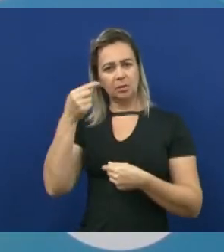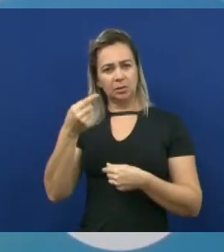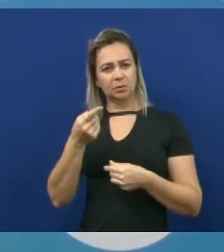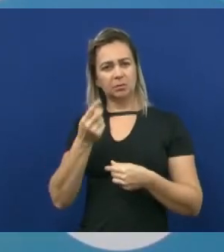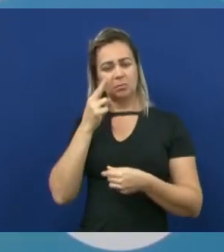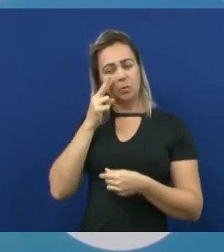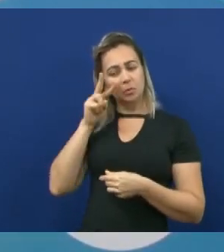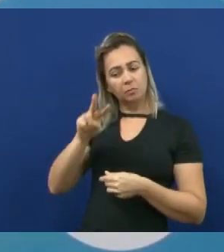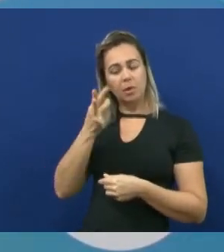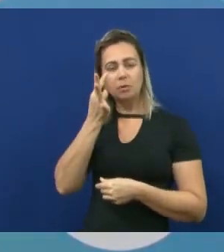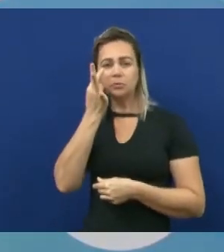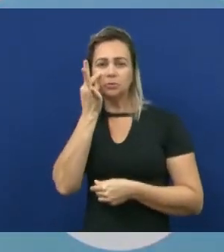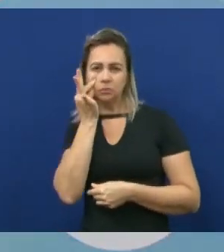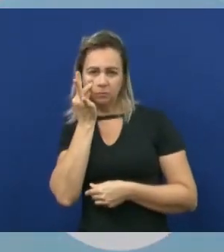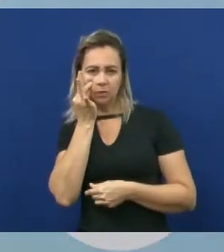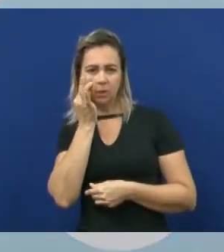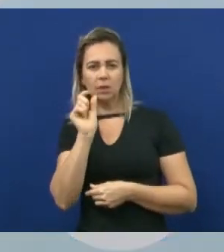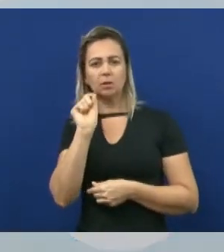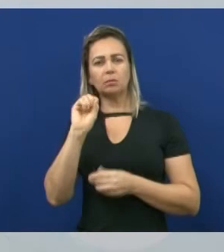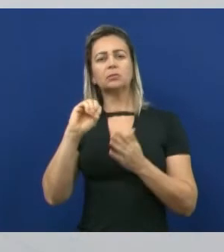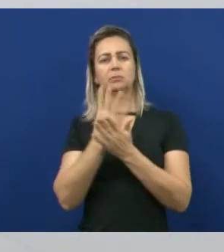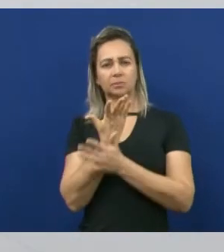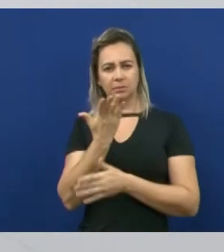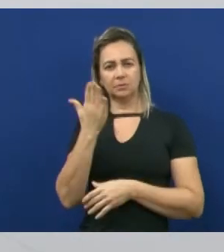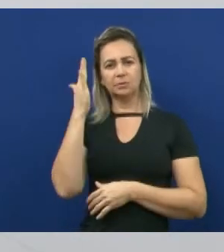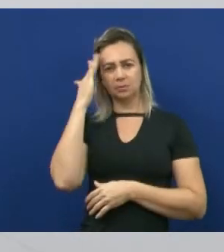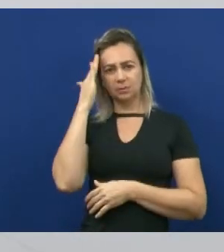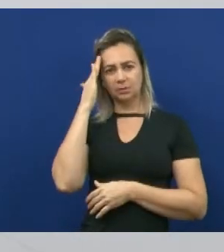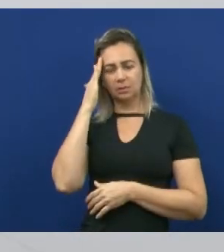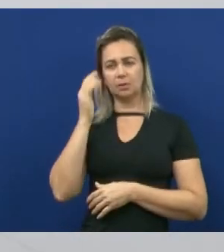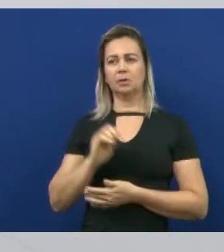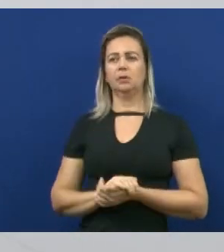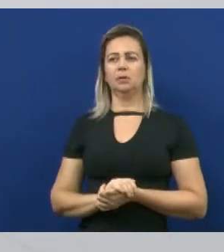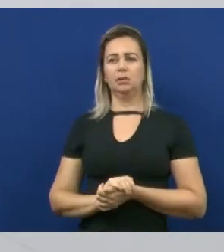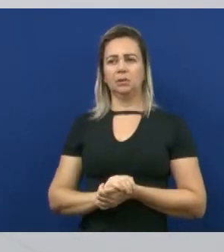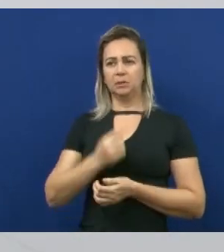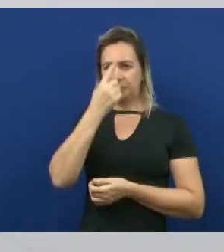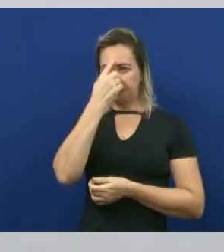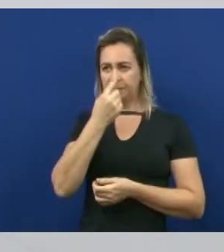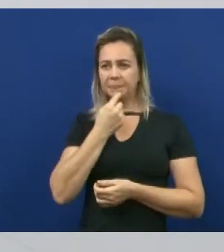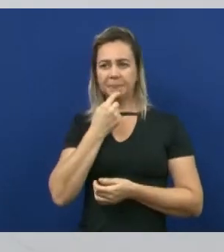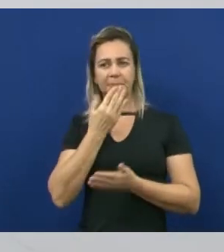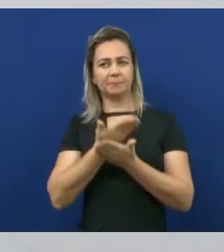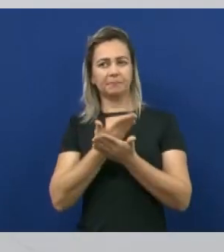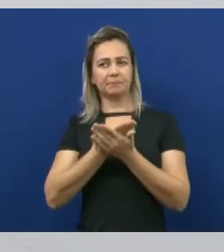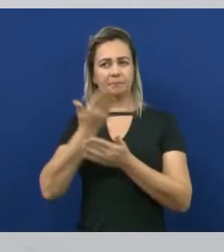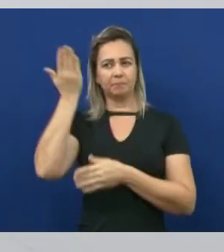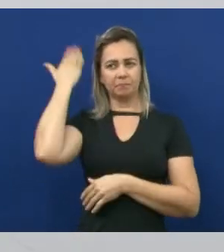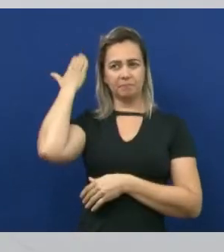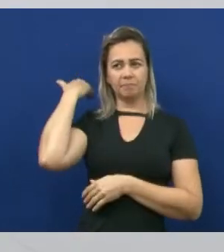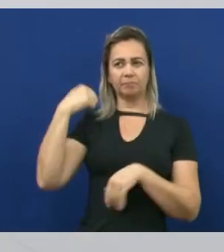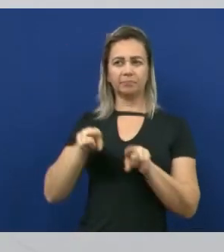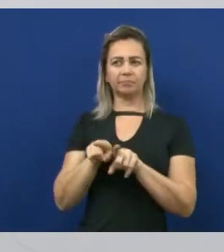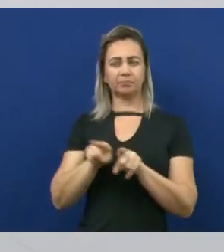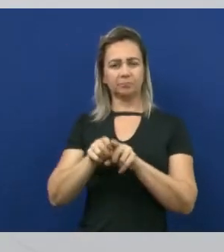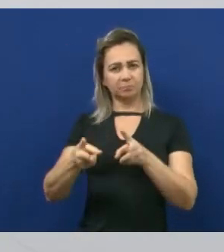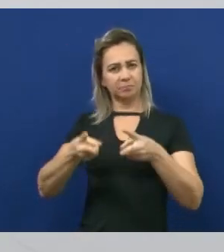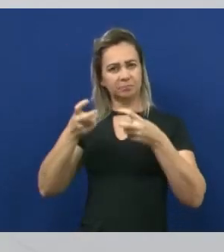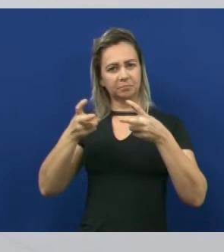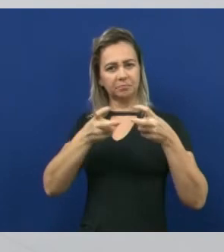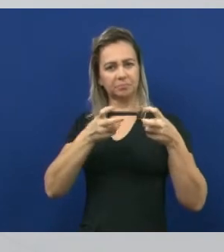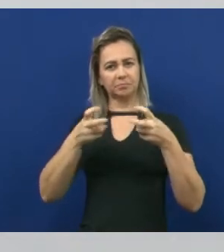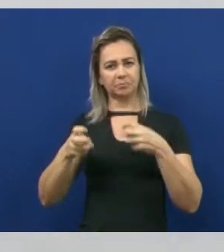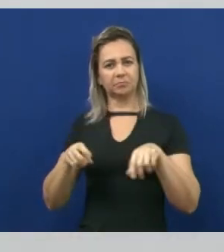certo? Essa imagem, inclusive, é da nossa aula passada, então vocês podem observar na linha do tempo o sistema geocêntrico